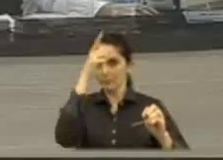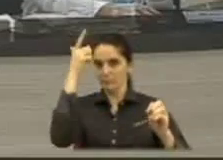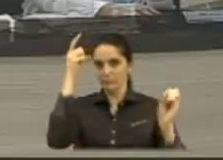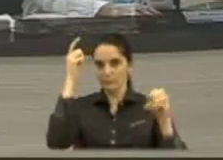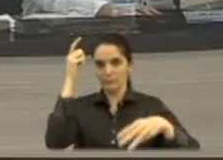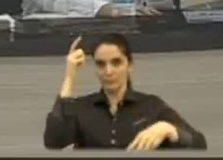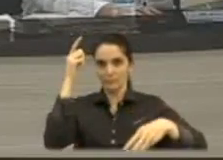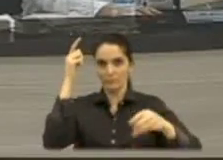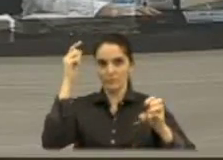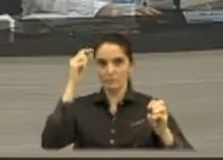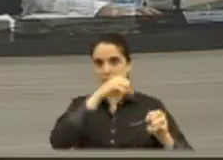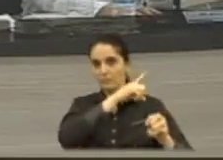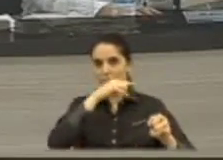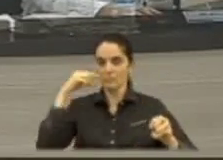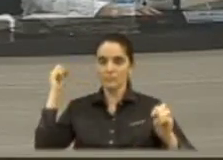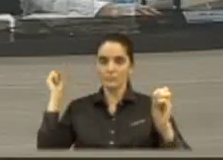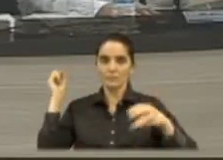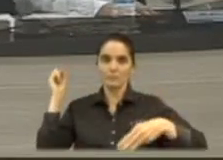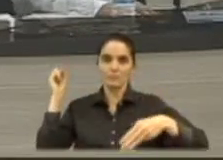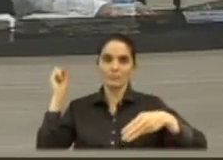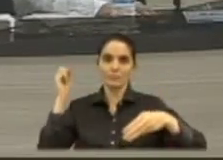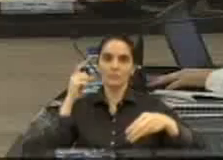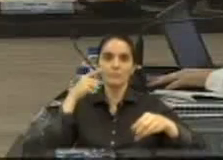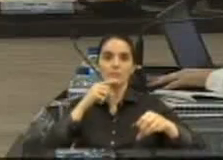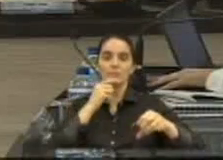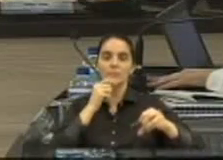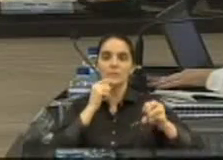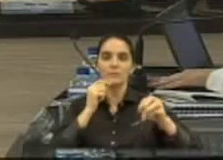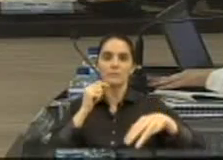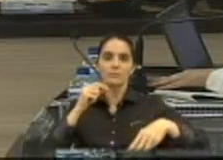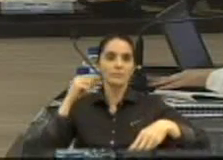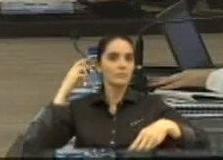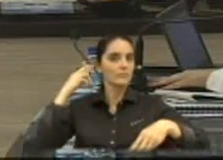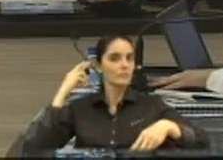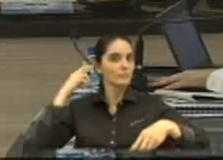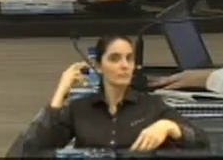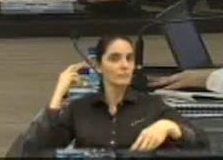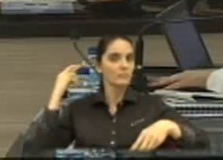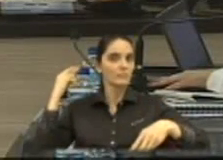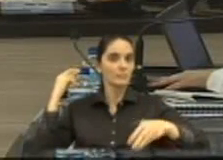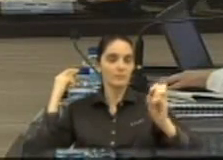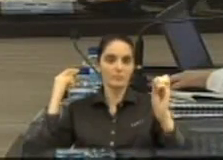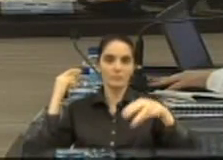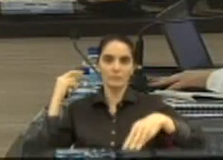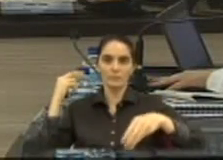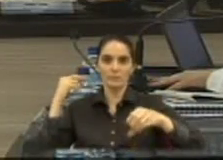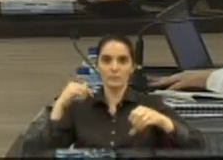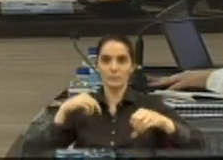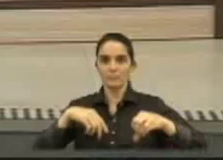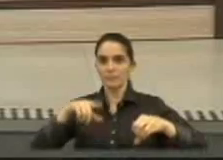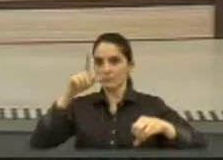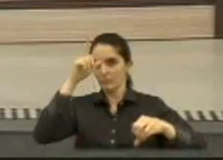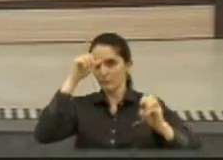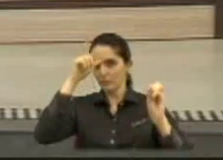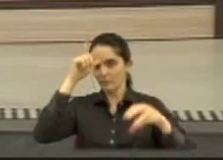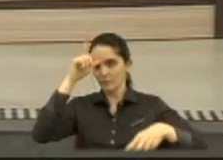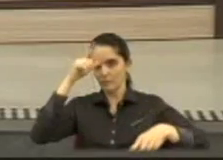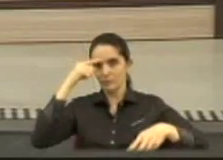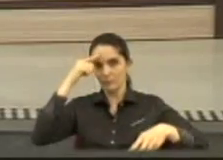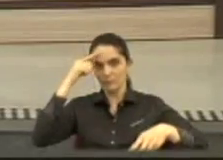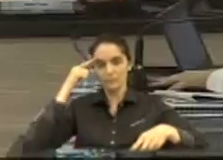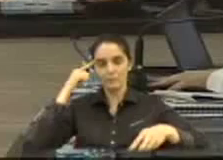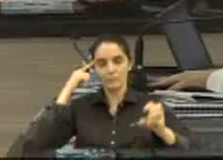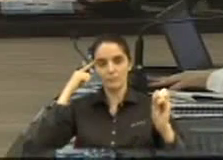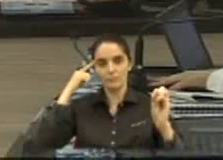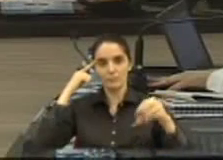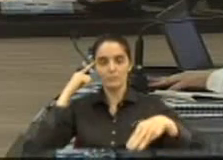Quil. Sim. Doutora Mayra da Costa. Sim. Doutor Raul. Sim. Ronei Costa Martins Silva. Sim. Sidney Pascotto. Sim. Wilson